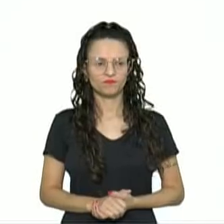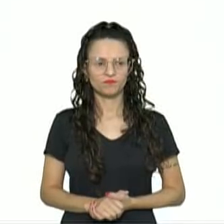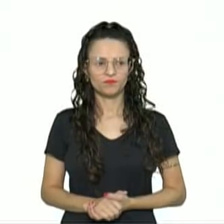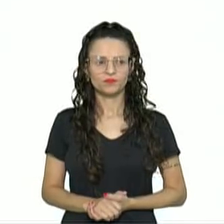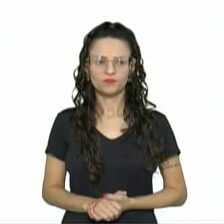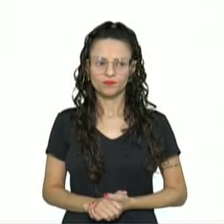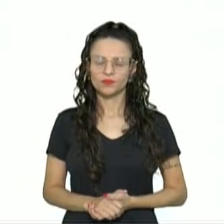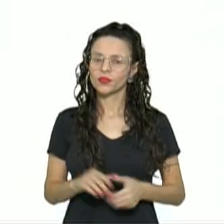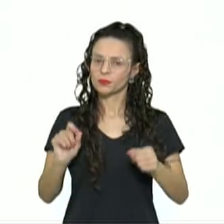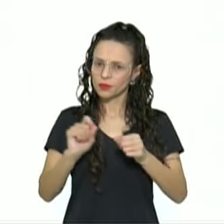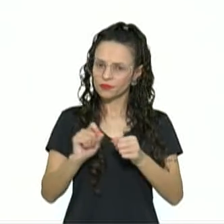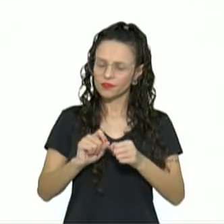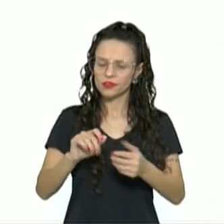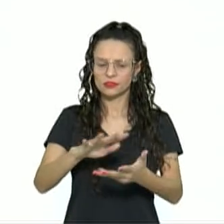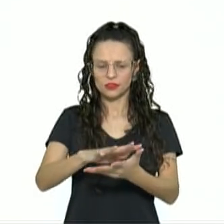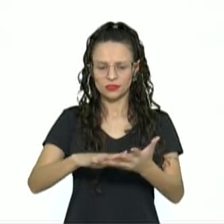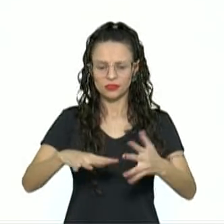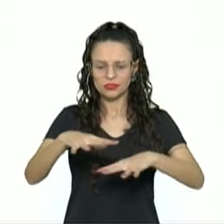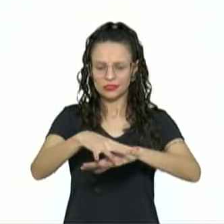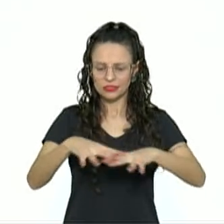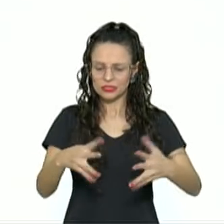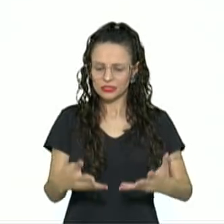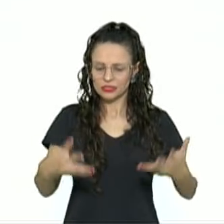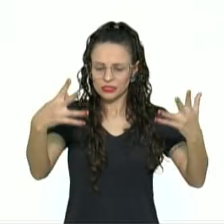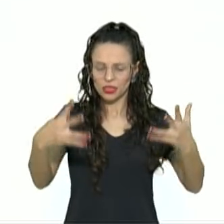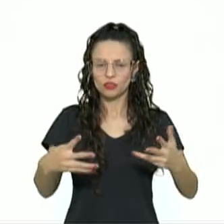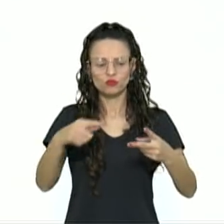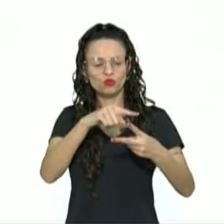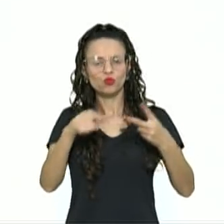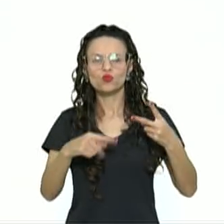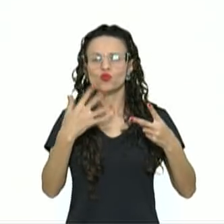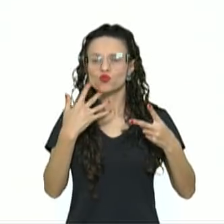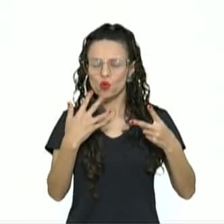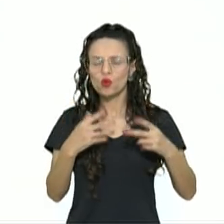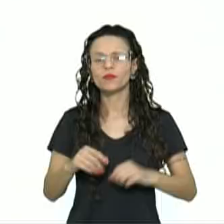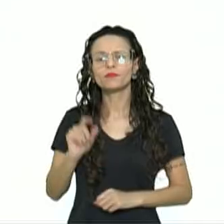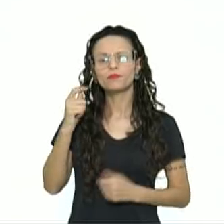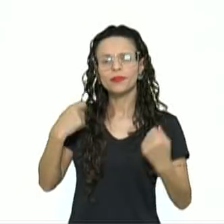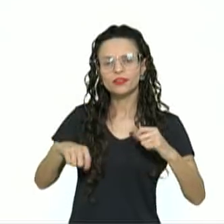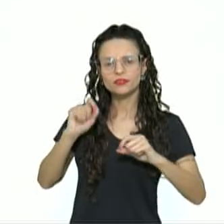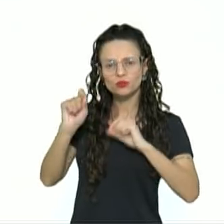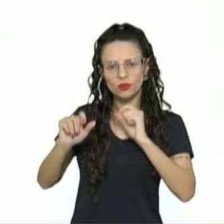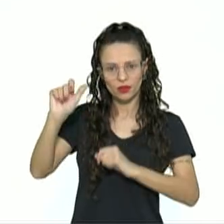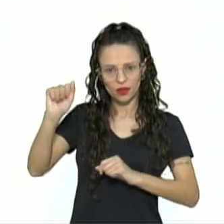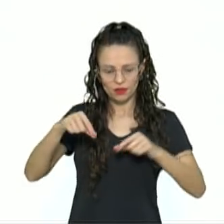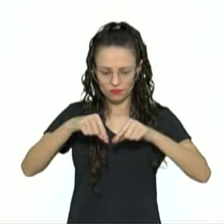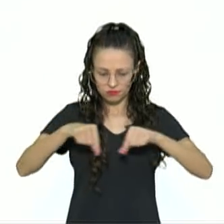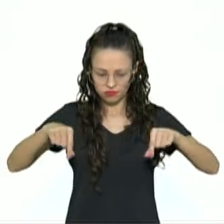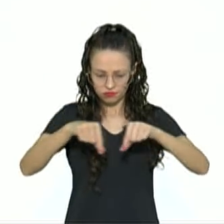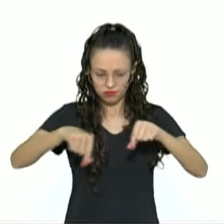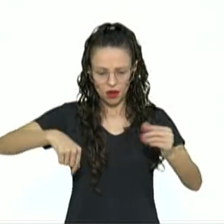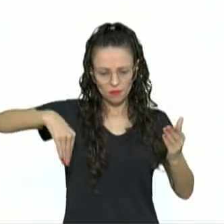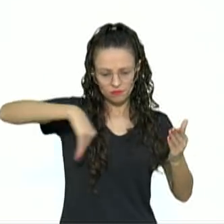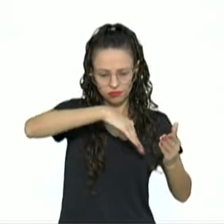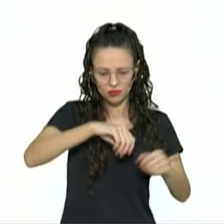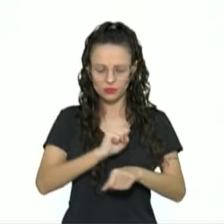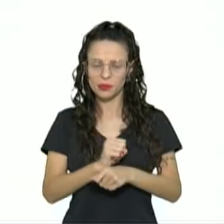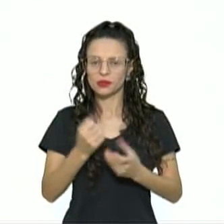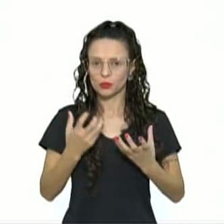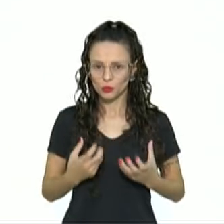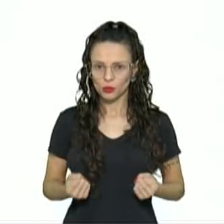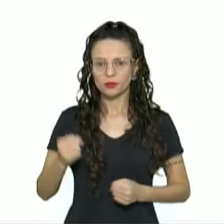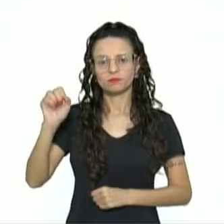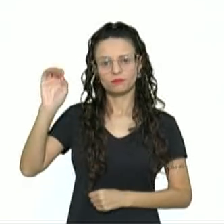Para fazer cestos com mais de uma cor, é necessário, letra A, tingir primeiro as tiras e deixar secar. Letra